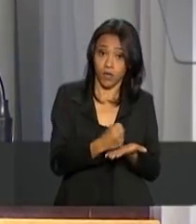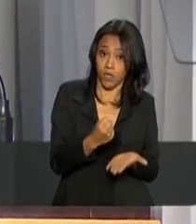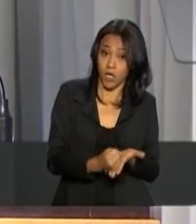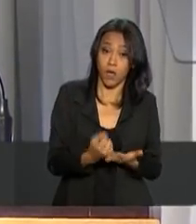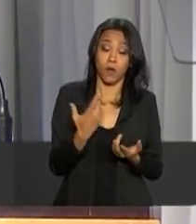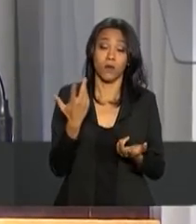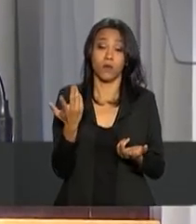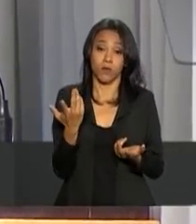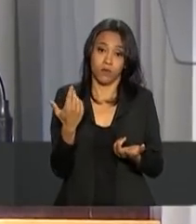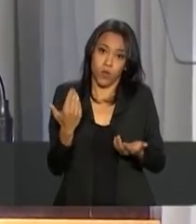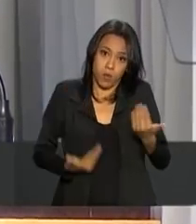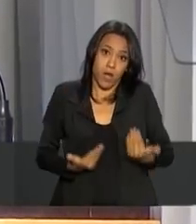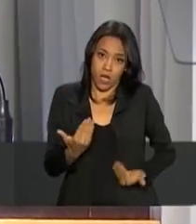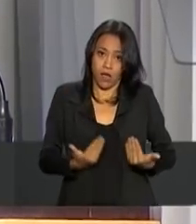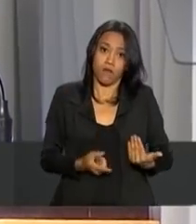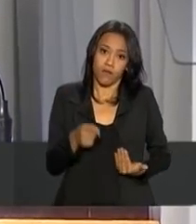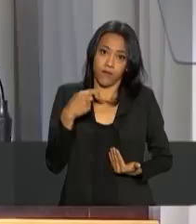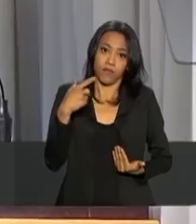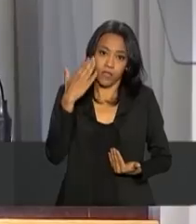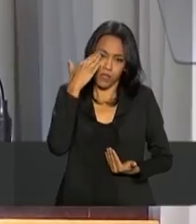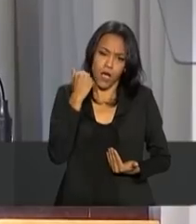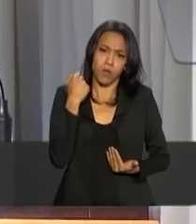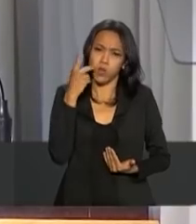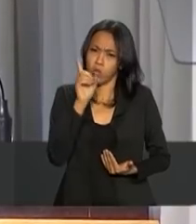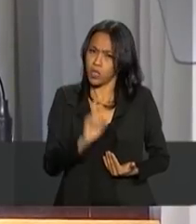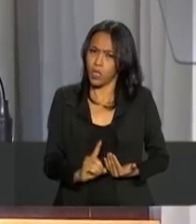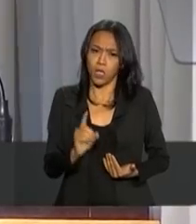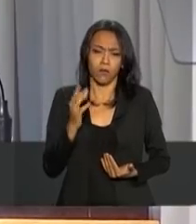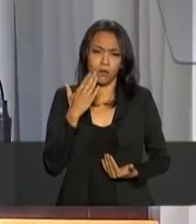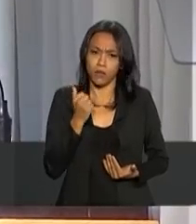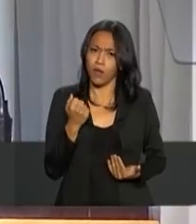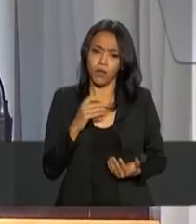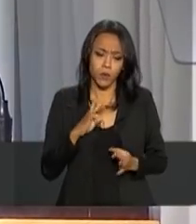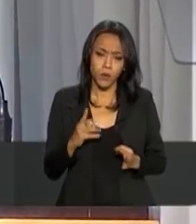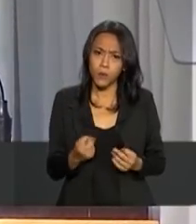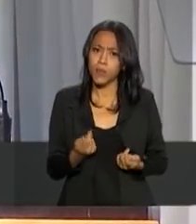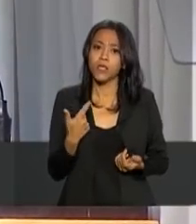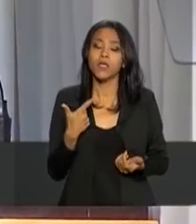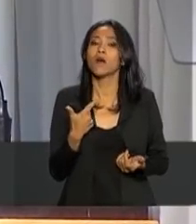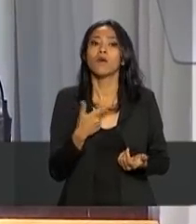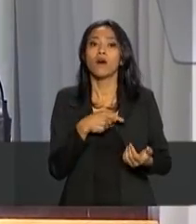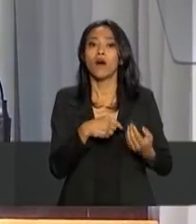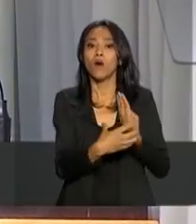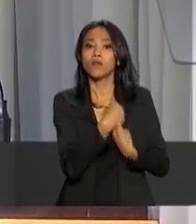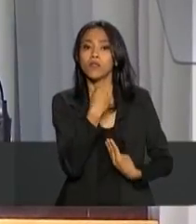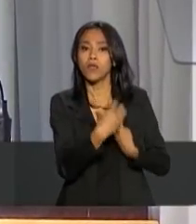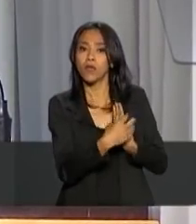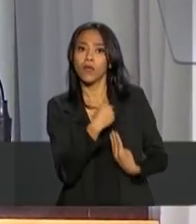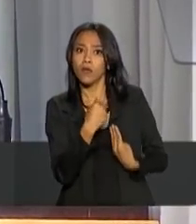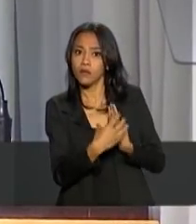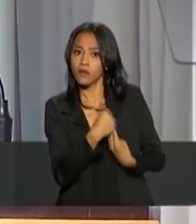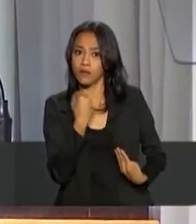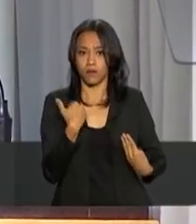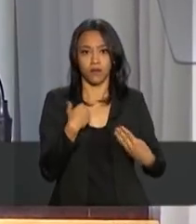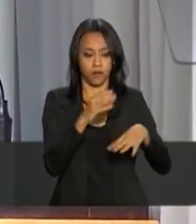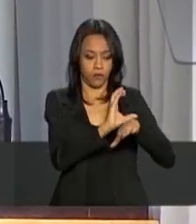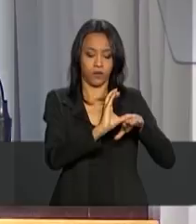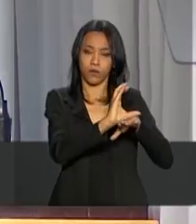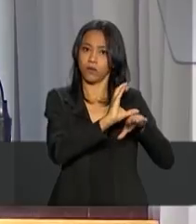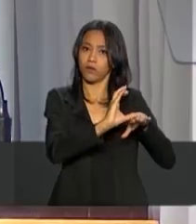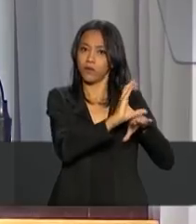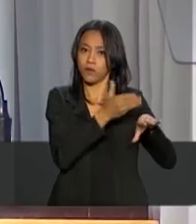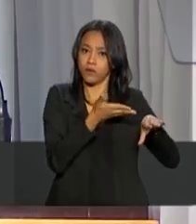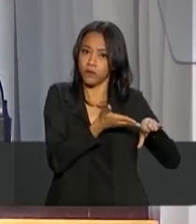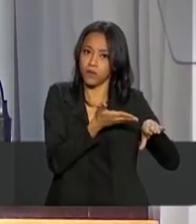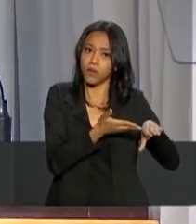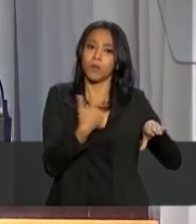quais são as suas obrigações, seus direitos, seus deveres. Então, isso é que dá estabilidade. A existência da norma jurídica, do direito, é para